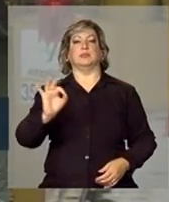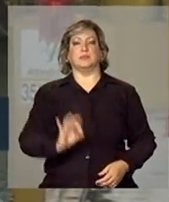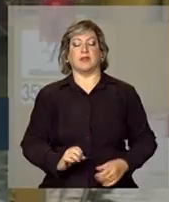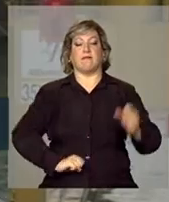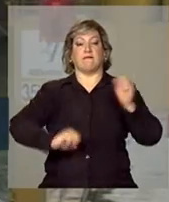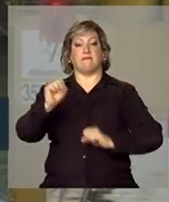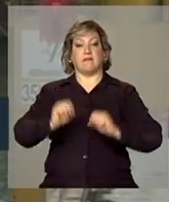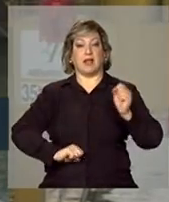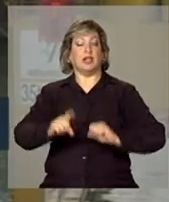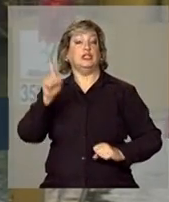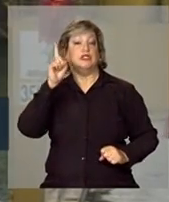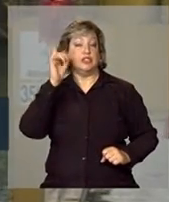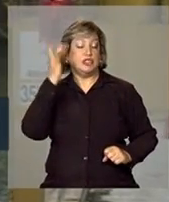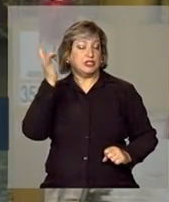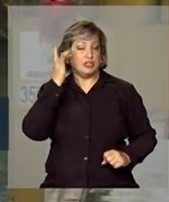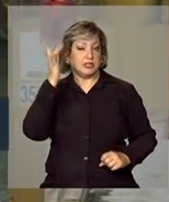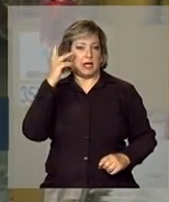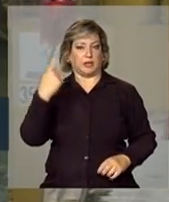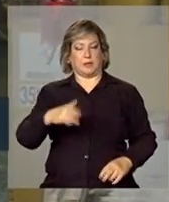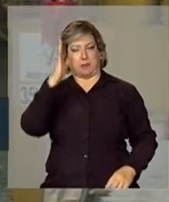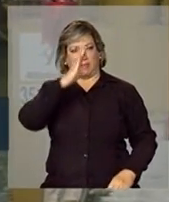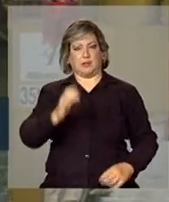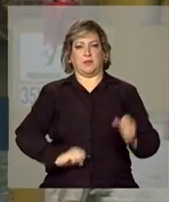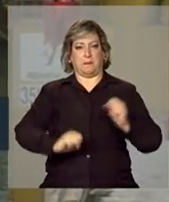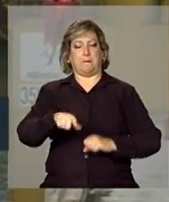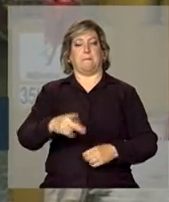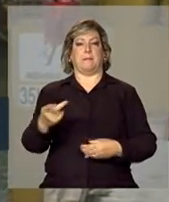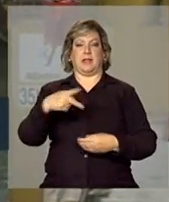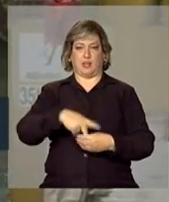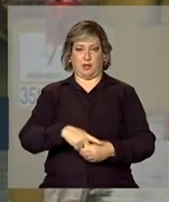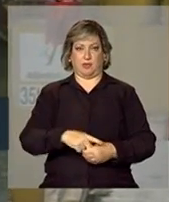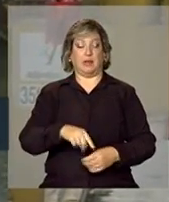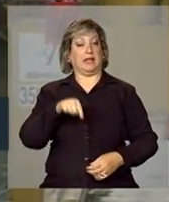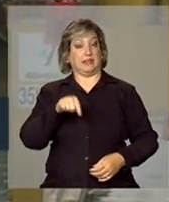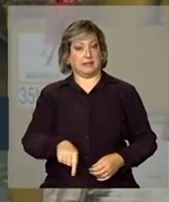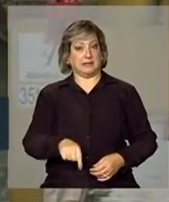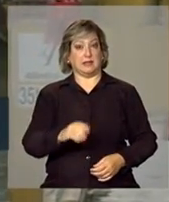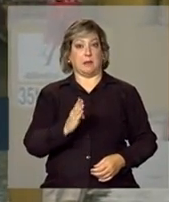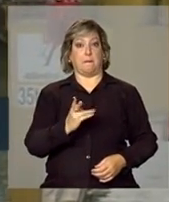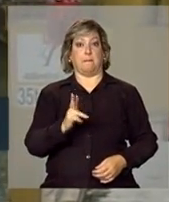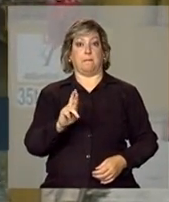produção diária brasileira petróleo